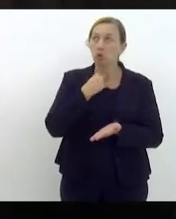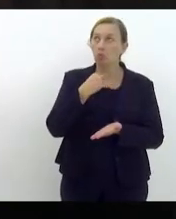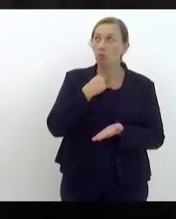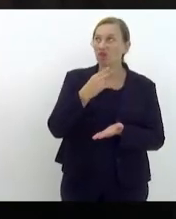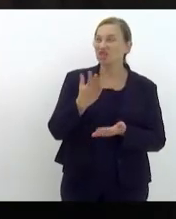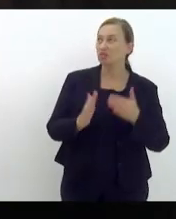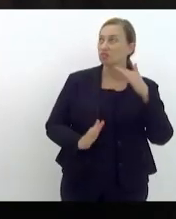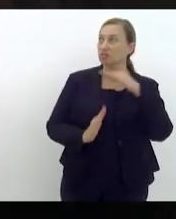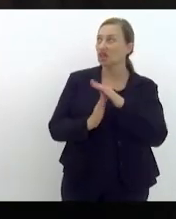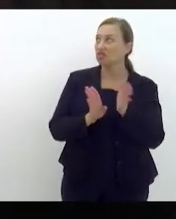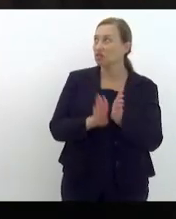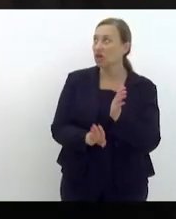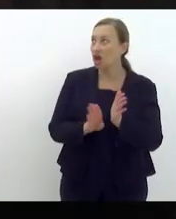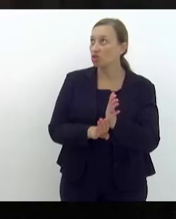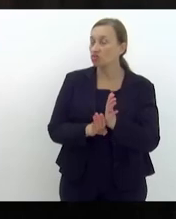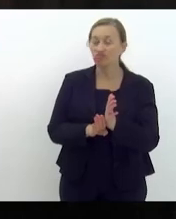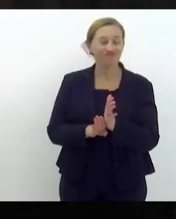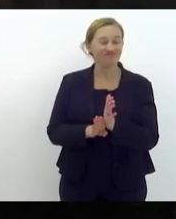teto